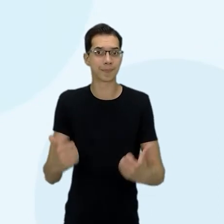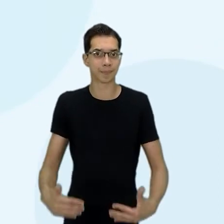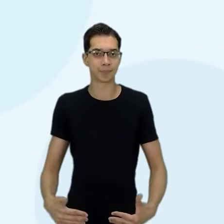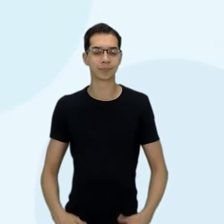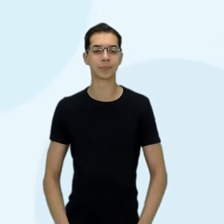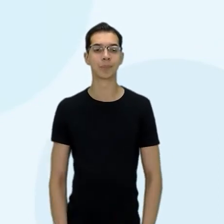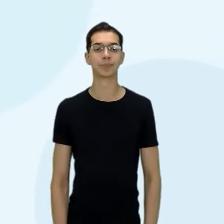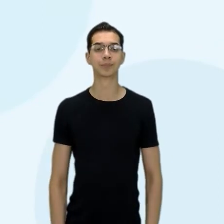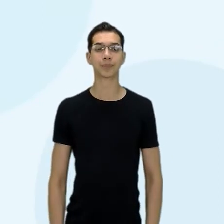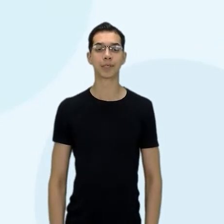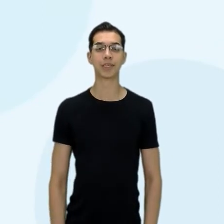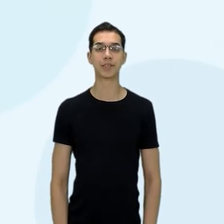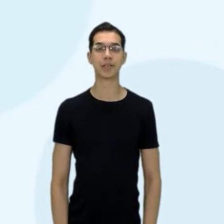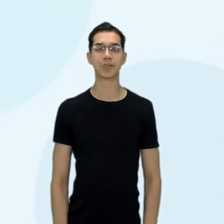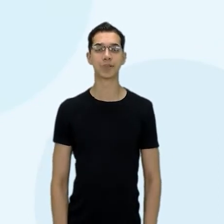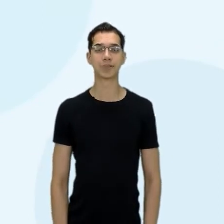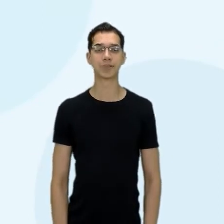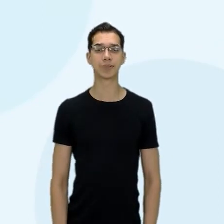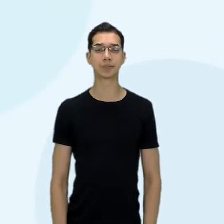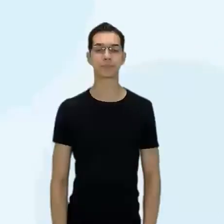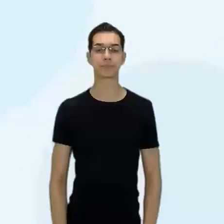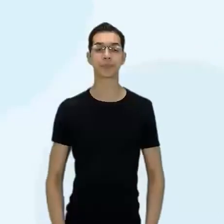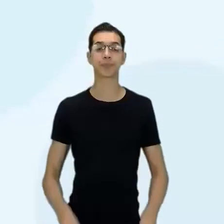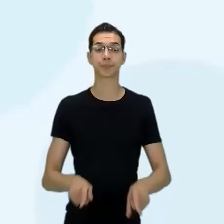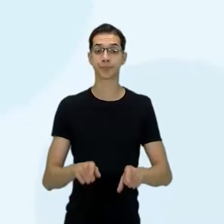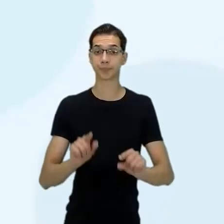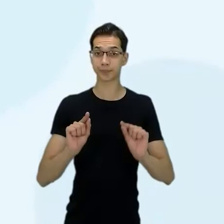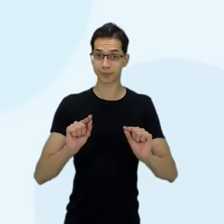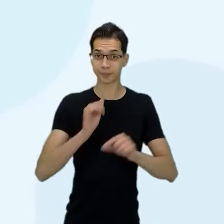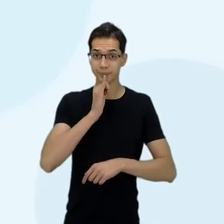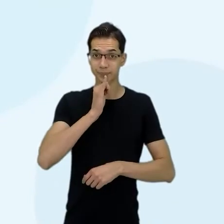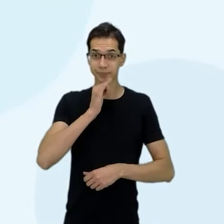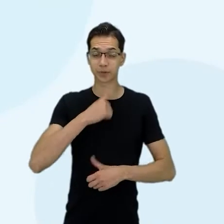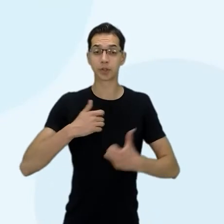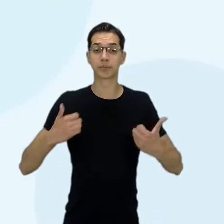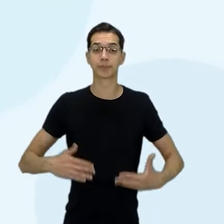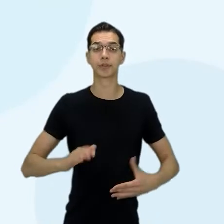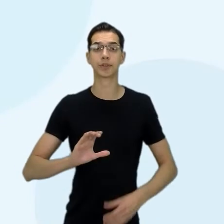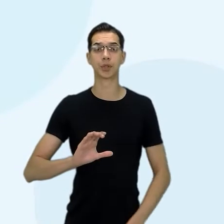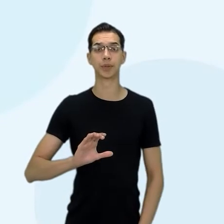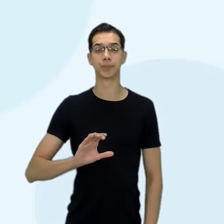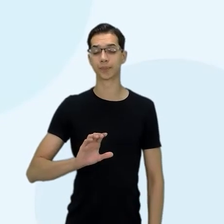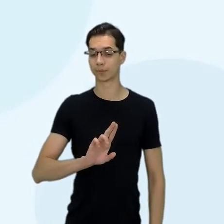deixa eu puxar a caneta aqui, ó. Quando eu falo aqui em relação,